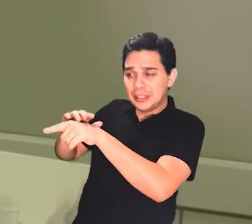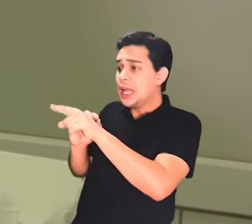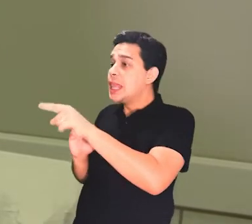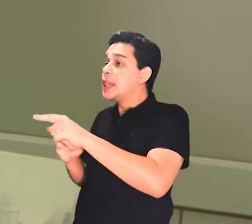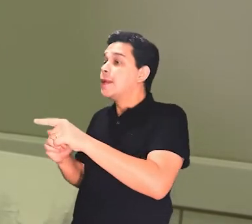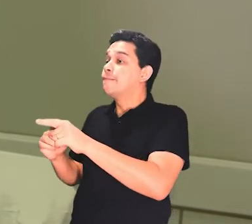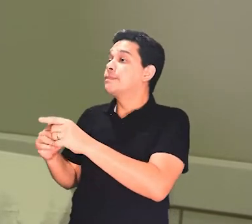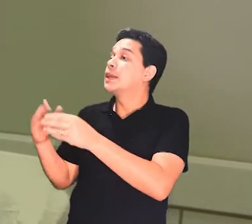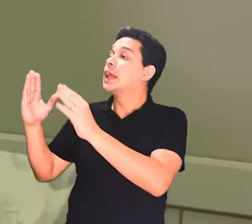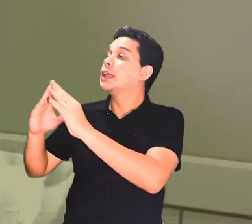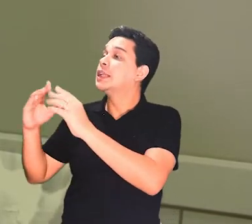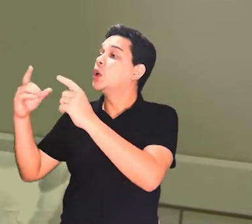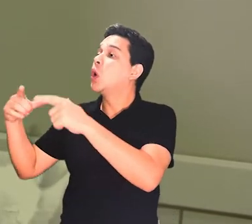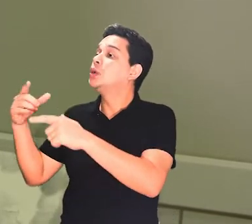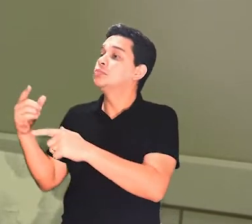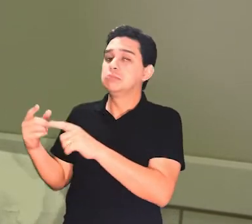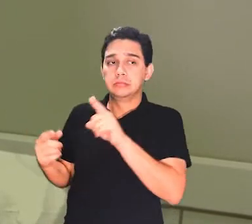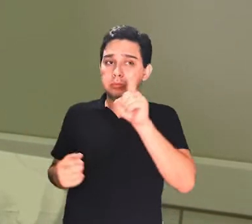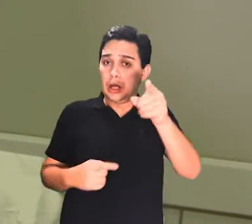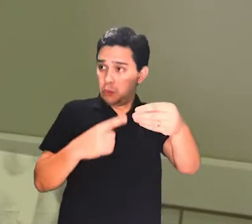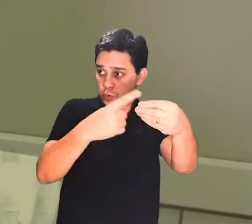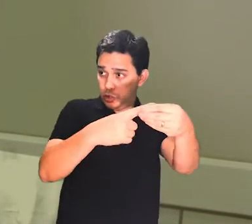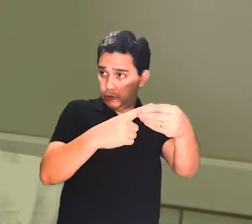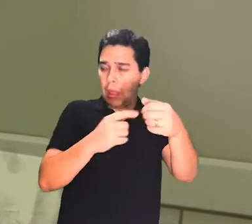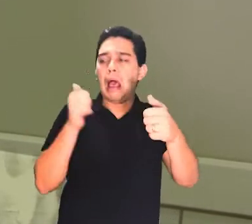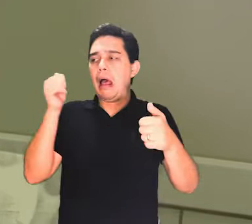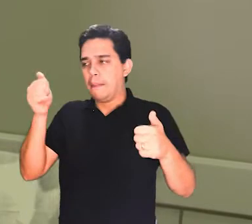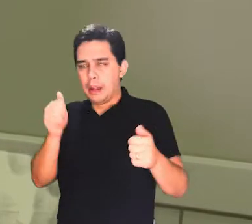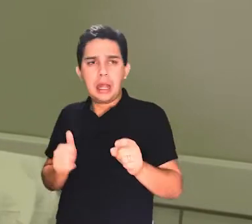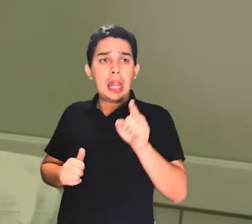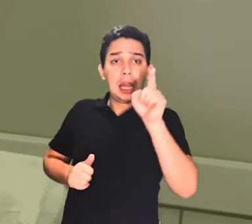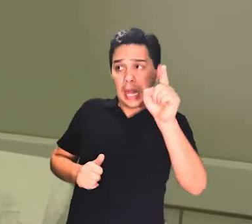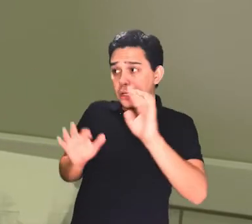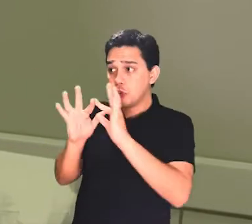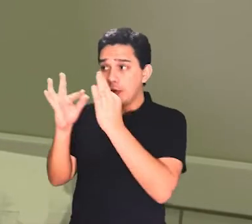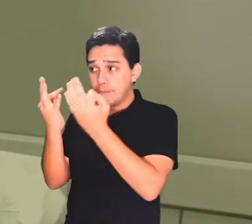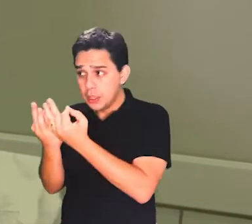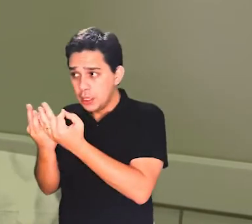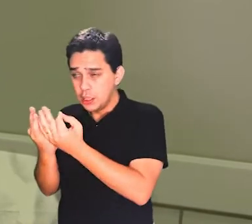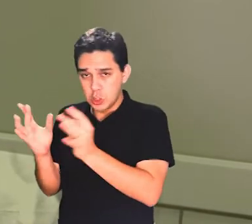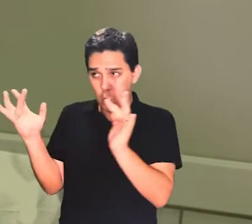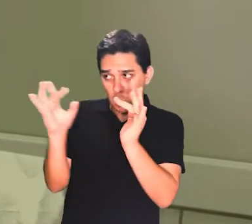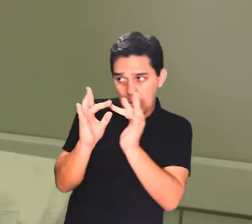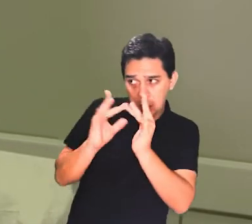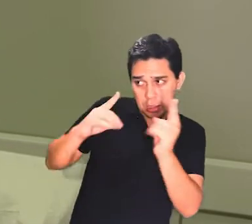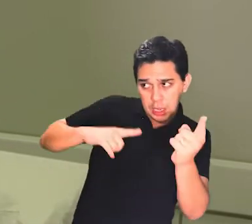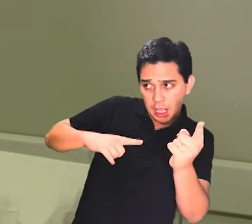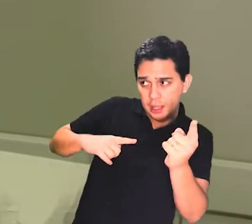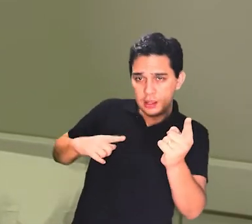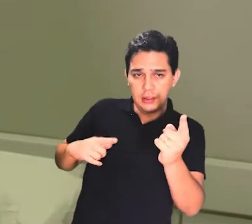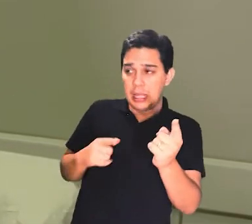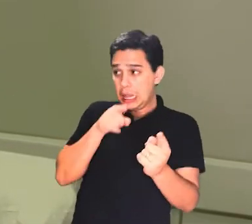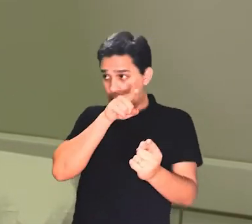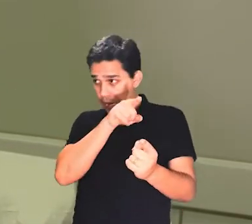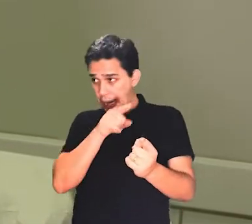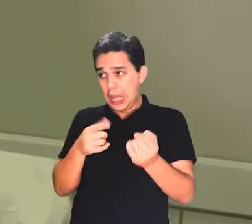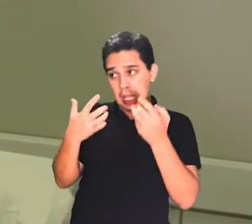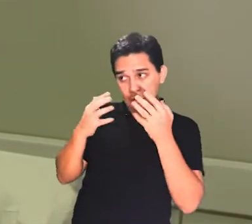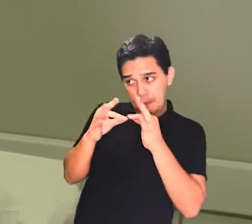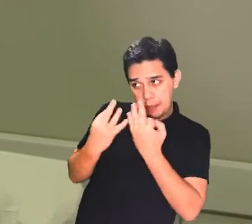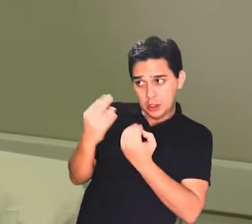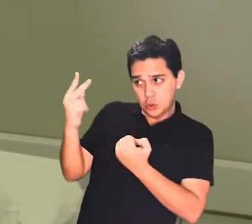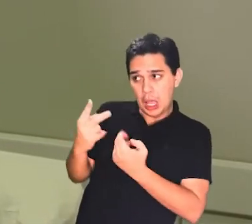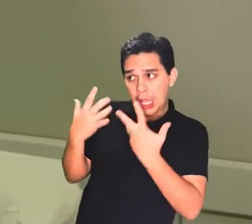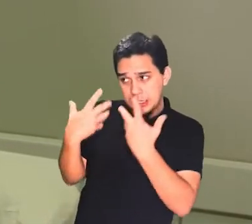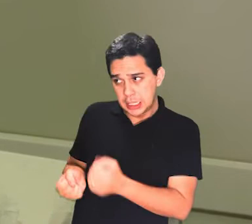para onde ir, se a família pode receber, se eles ainda têm vínculo familiar, porque muitas vezes eles perderam. E aí, para onde eles